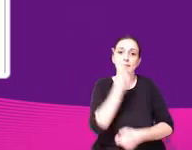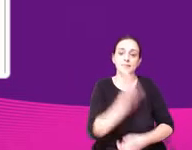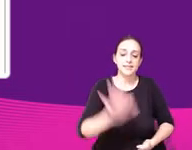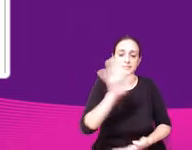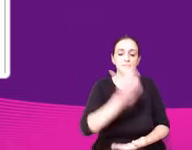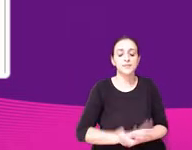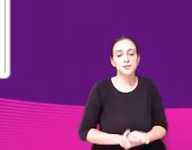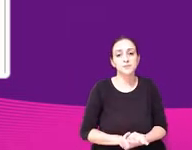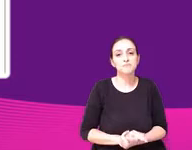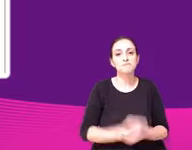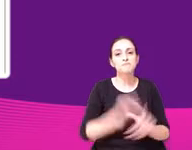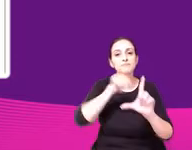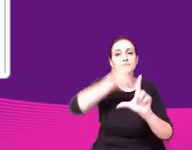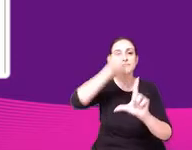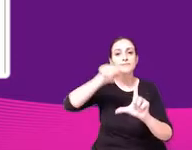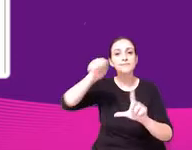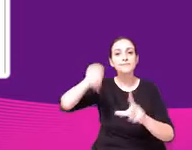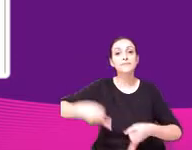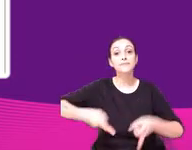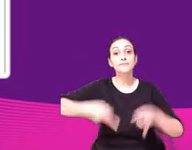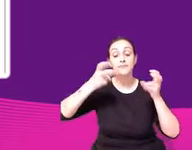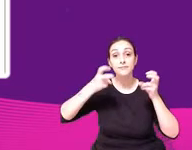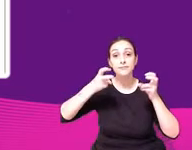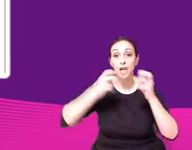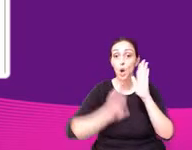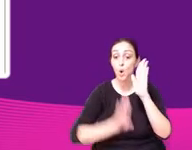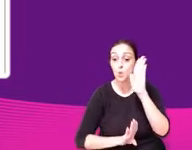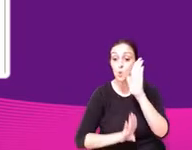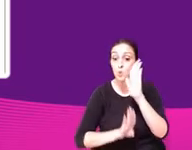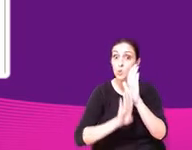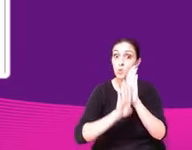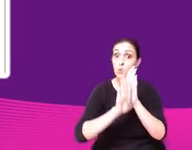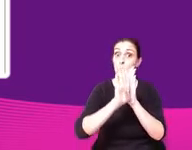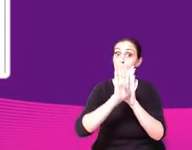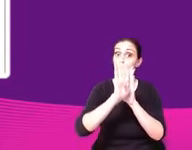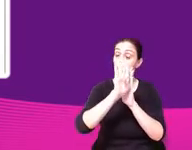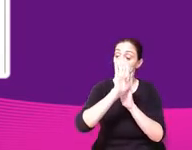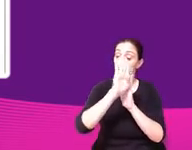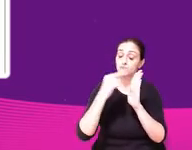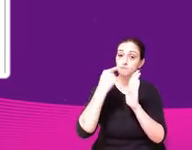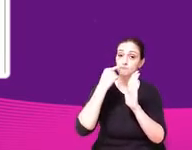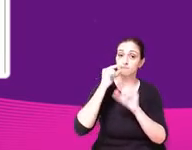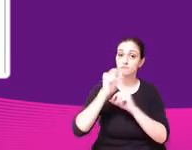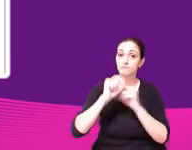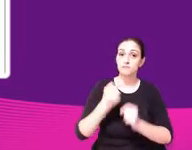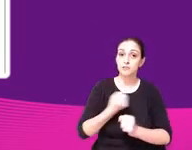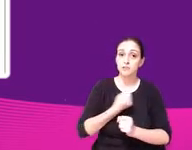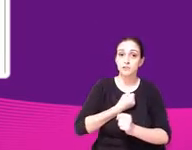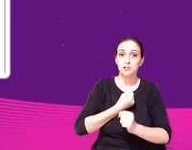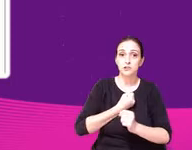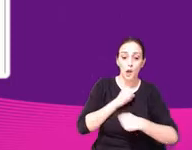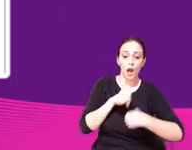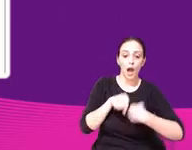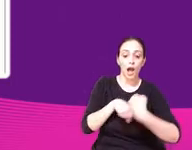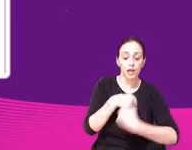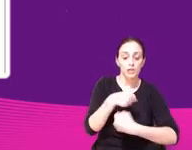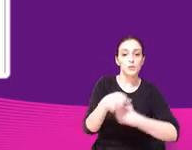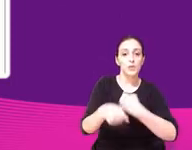Nesse gráfico, a gente pode observar o crescimento progressivo do número anual de transplantes e